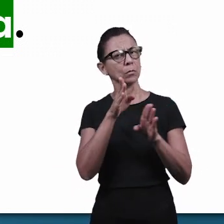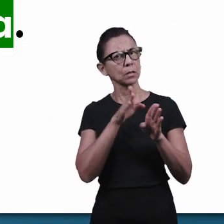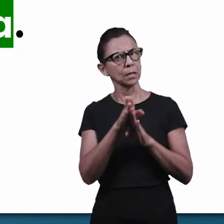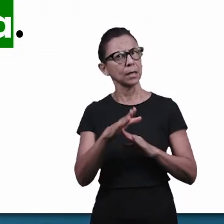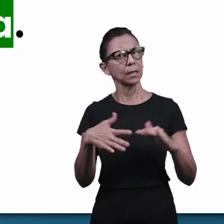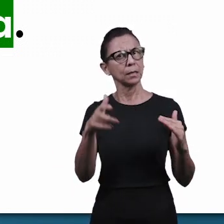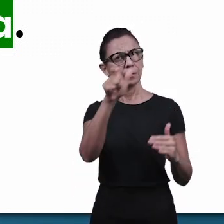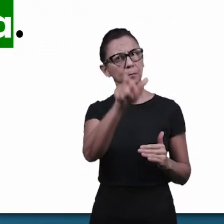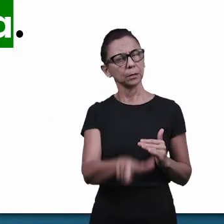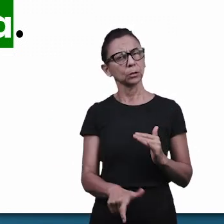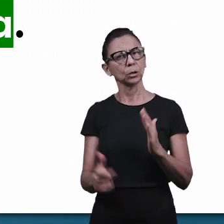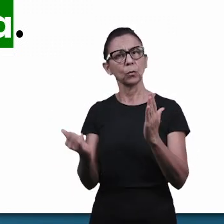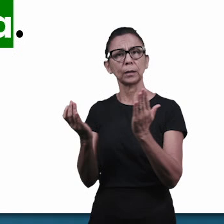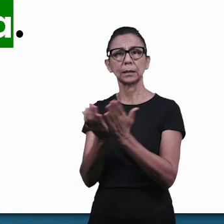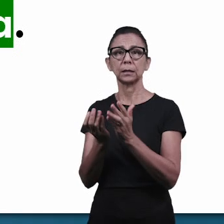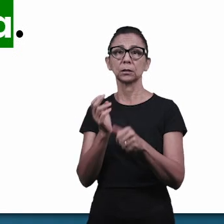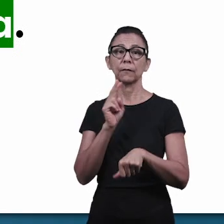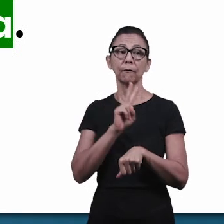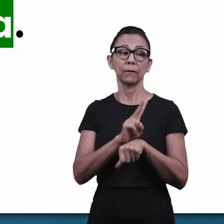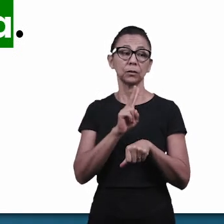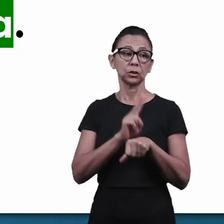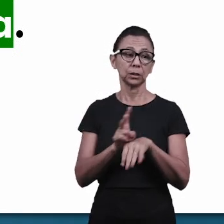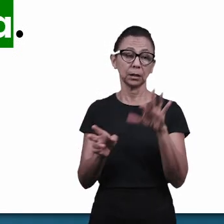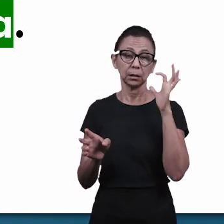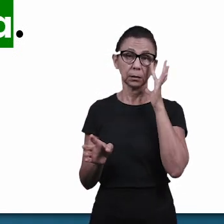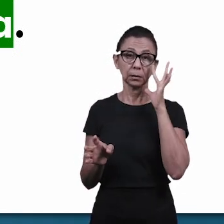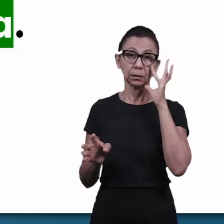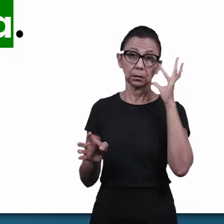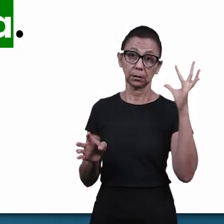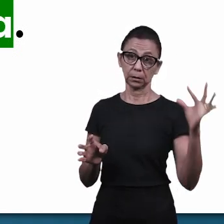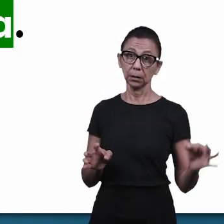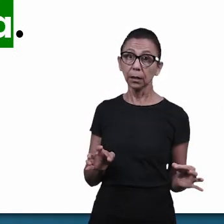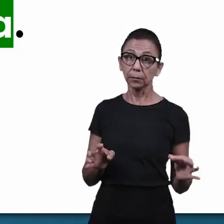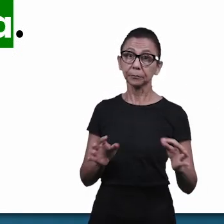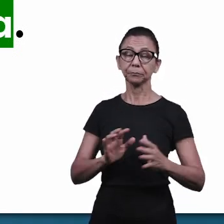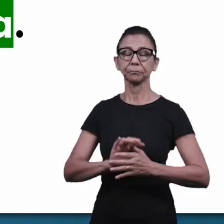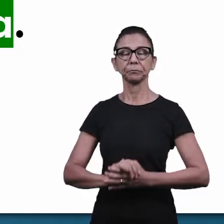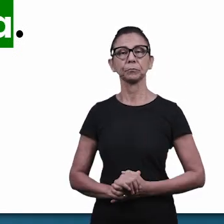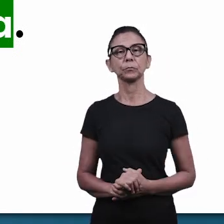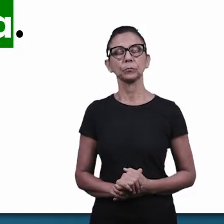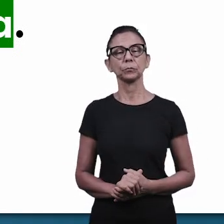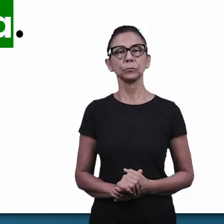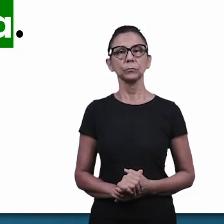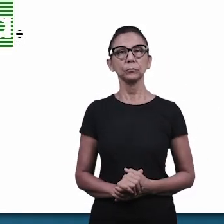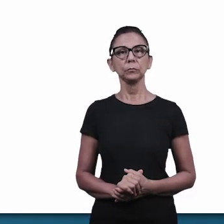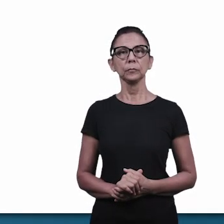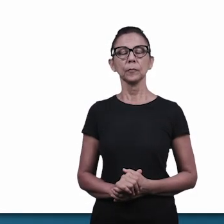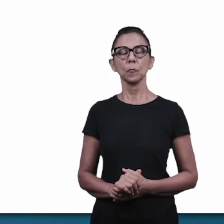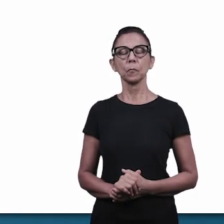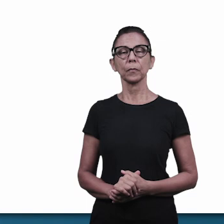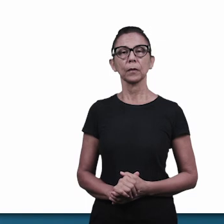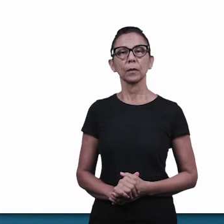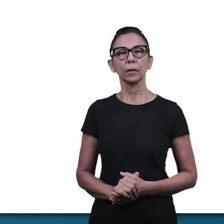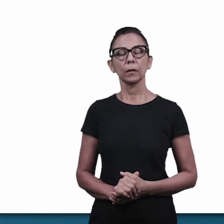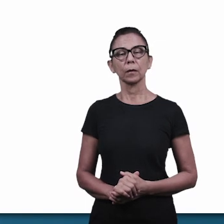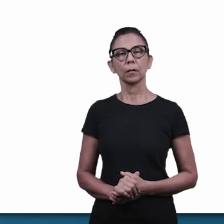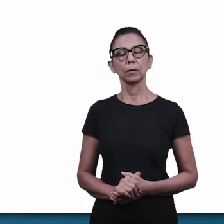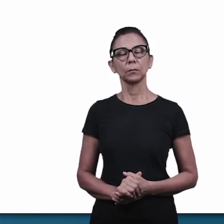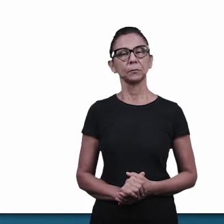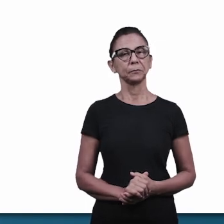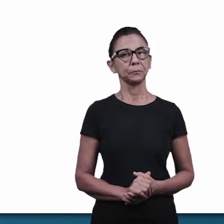necessidade de estar preparado em vigilância como igreja. Muito bem. Agora, diante disso,